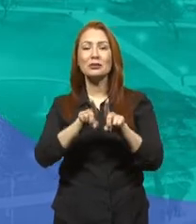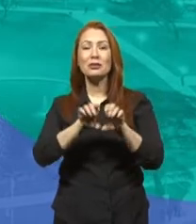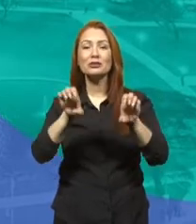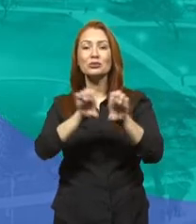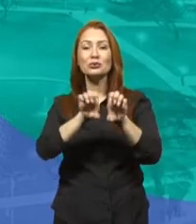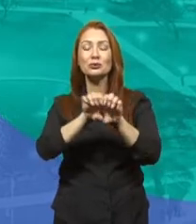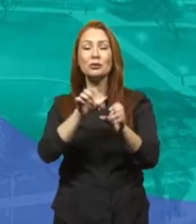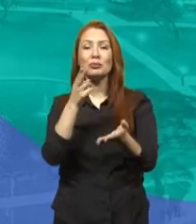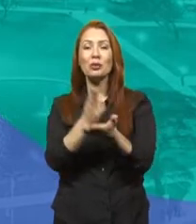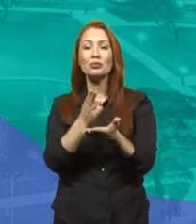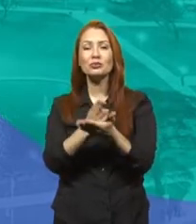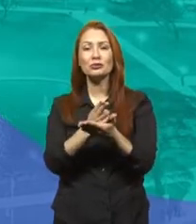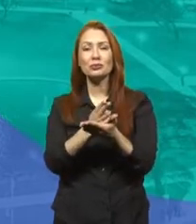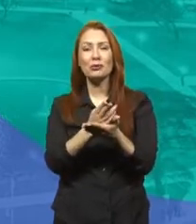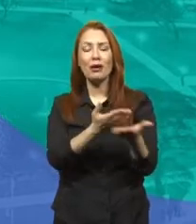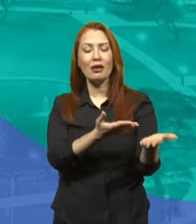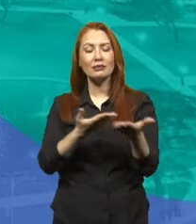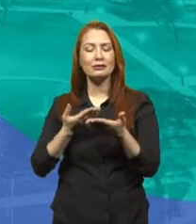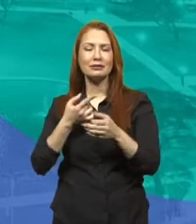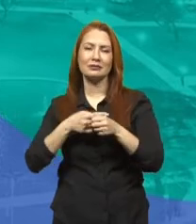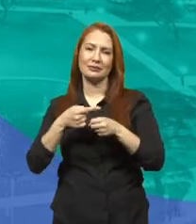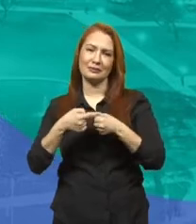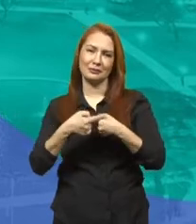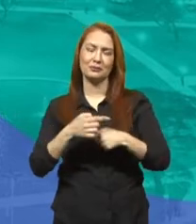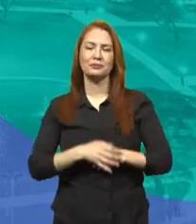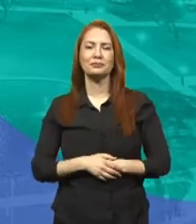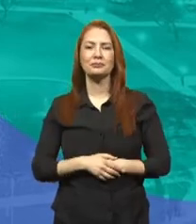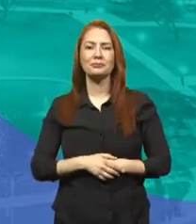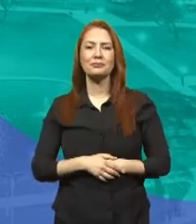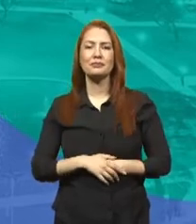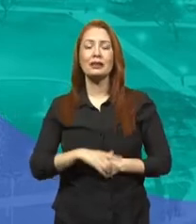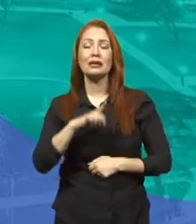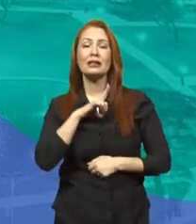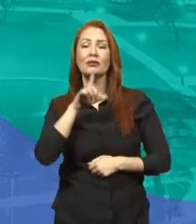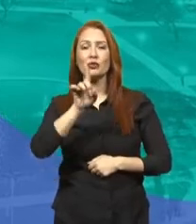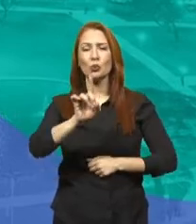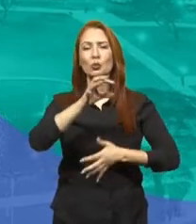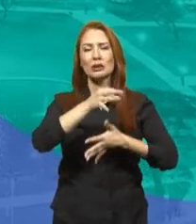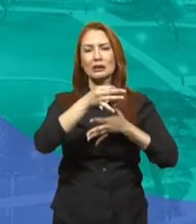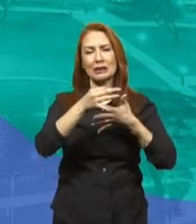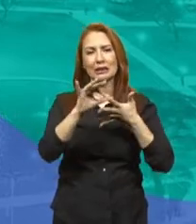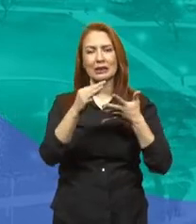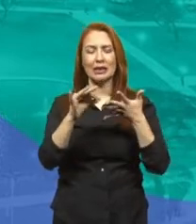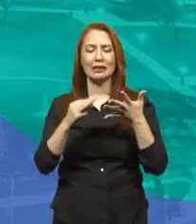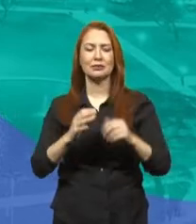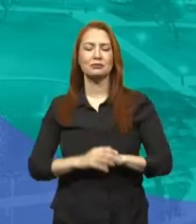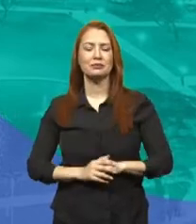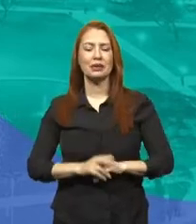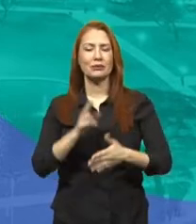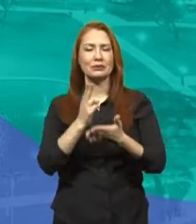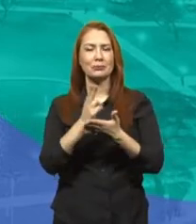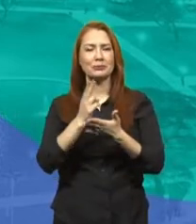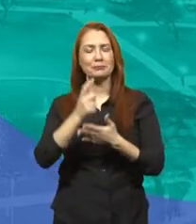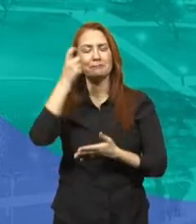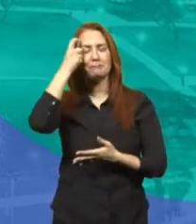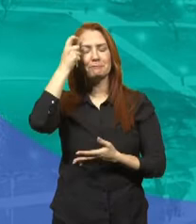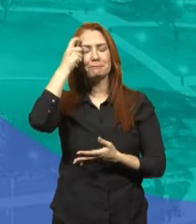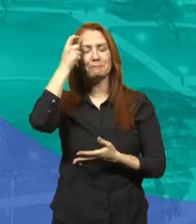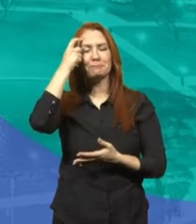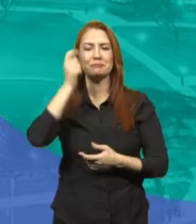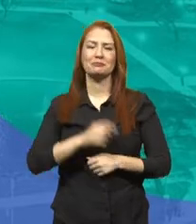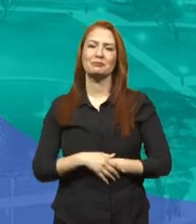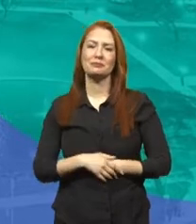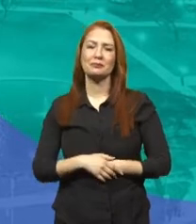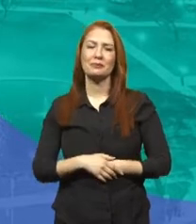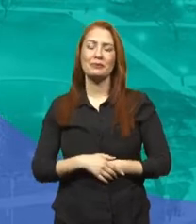municípios. Um detalhe que nós tivemos aqui, que a gente sempre leva em conta, é que